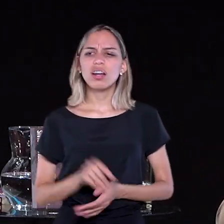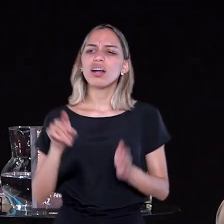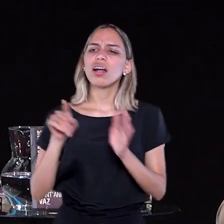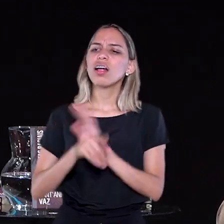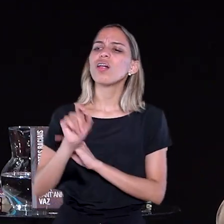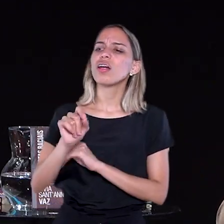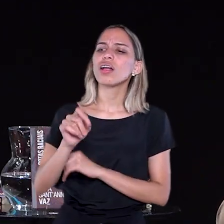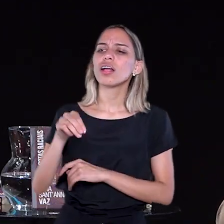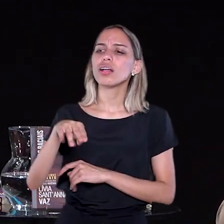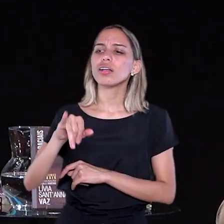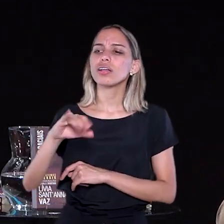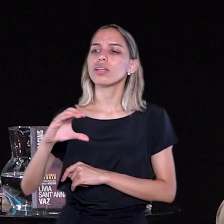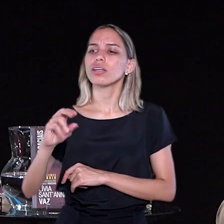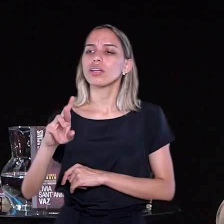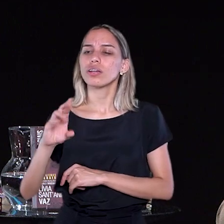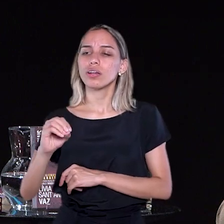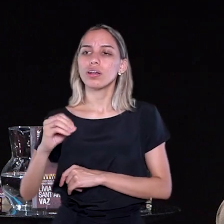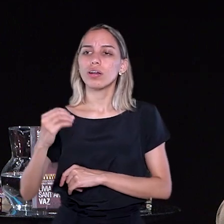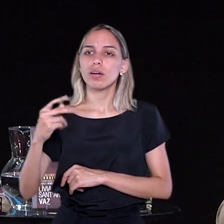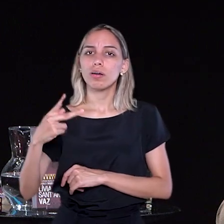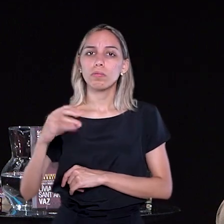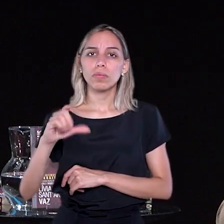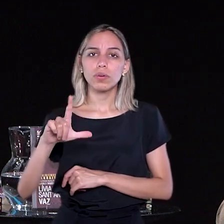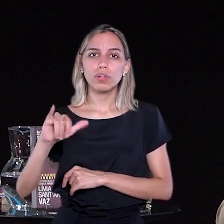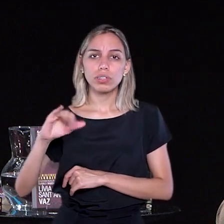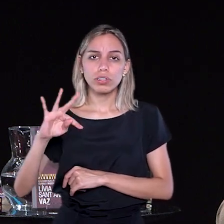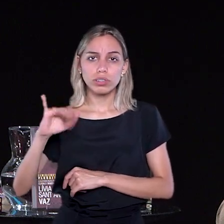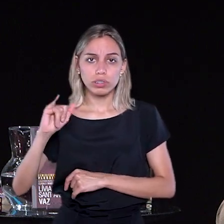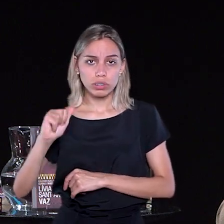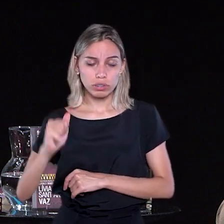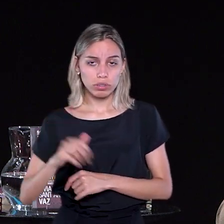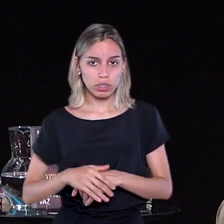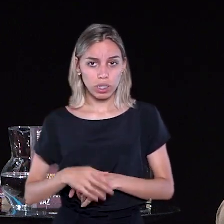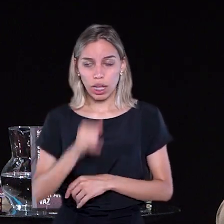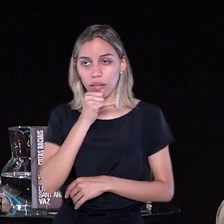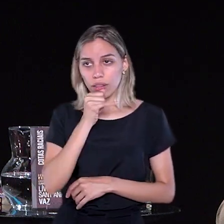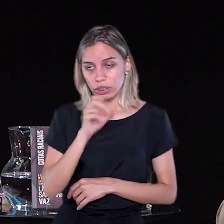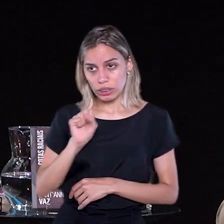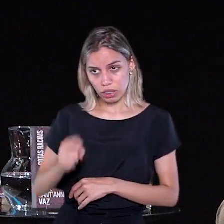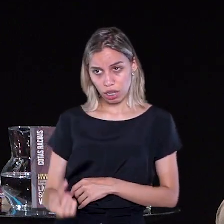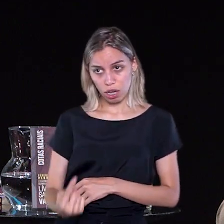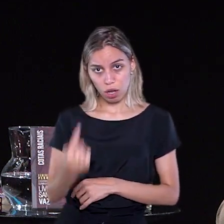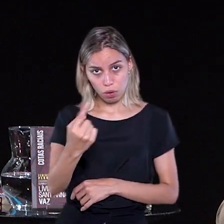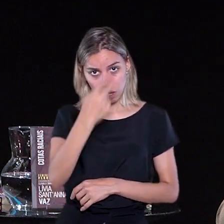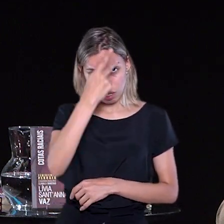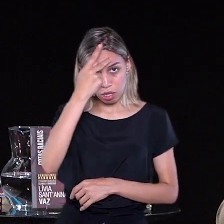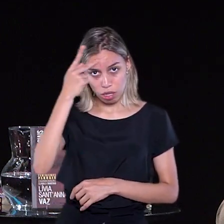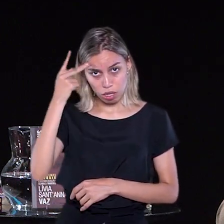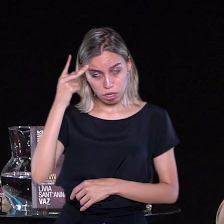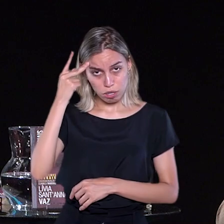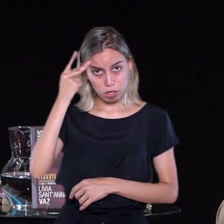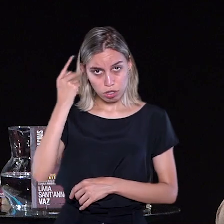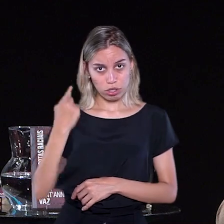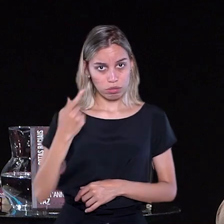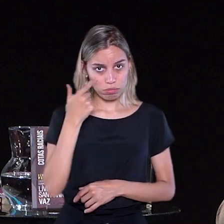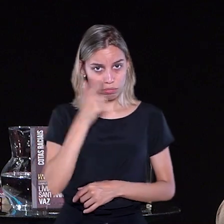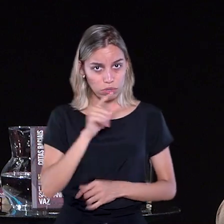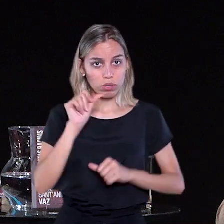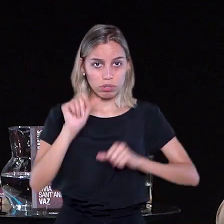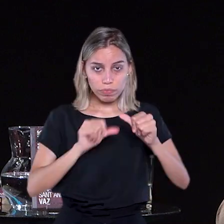O que você ia falando, Próxima Afonso? pergunta? Você ia falando alguma coisa, eu te interrompi, não foi? Eu ia falar um monte de coisa. Agora, Mas o que você falou é